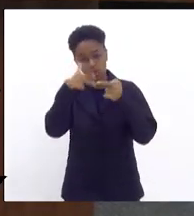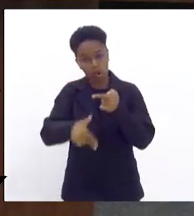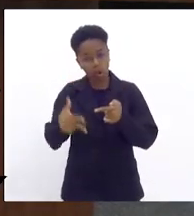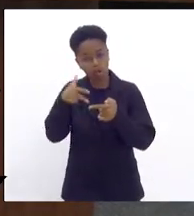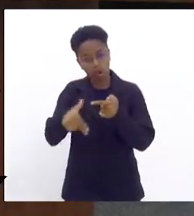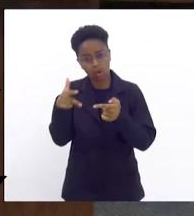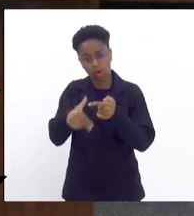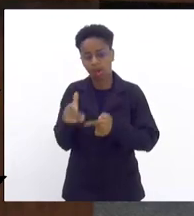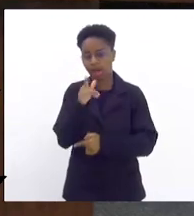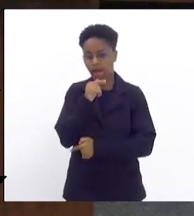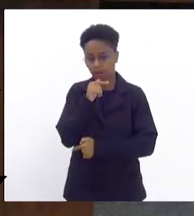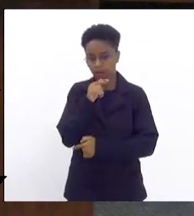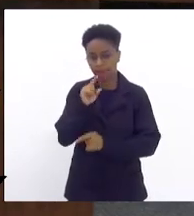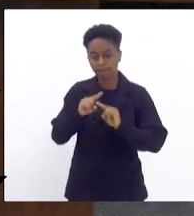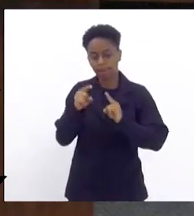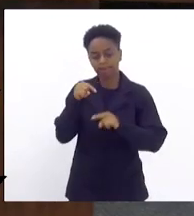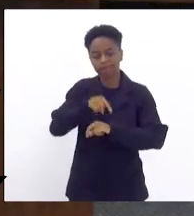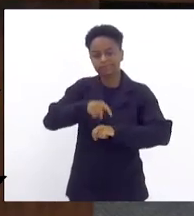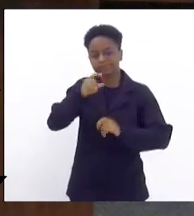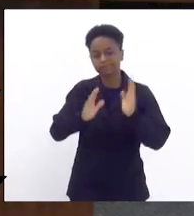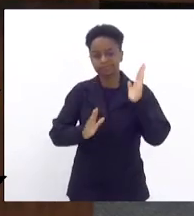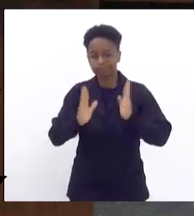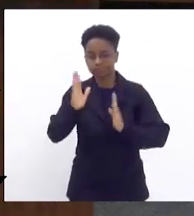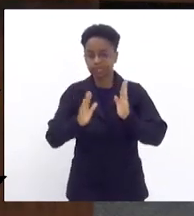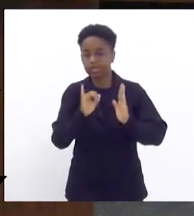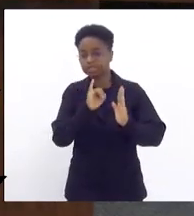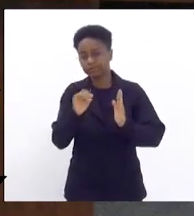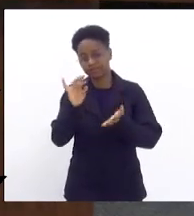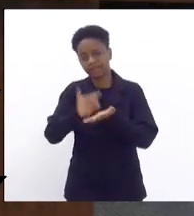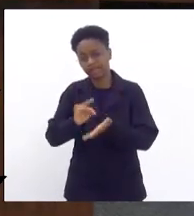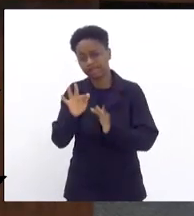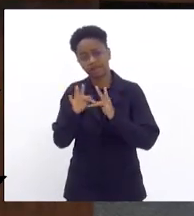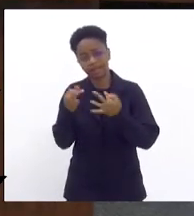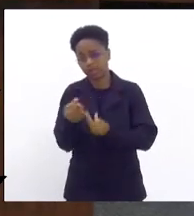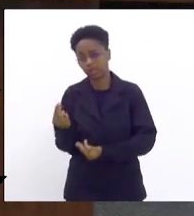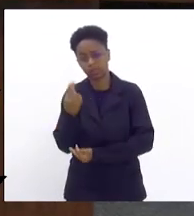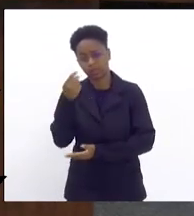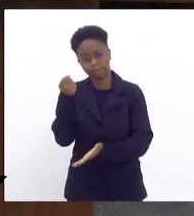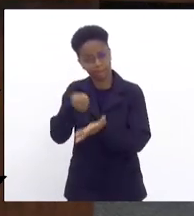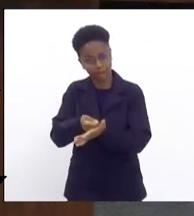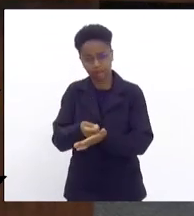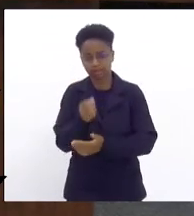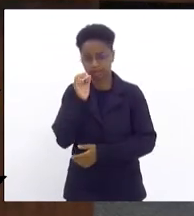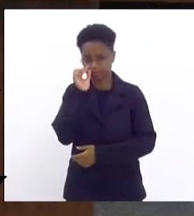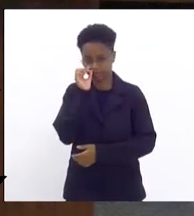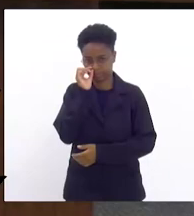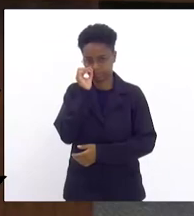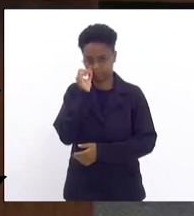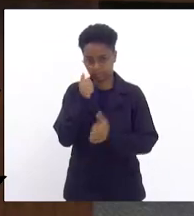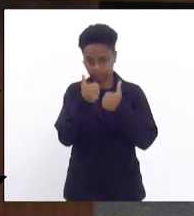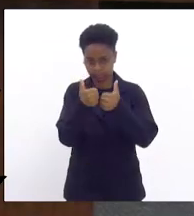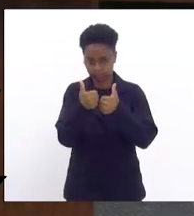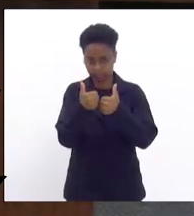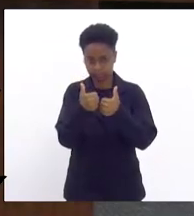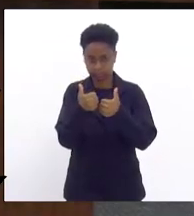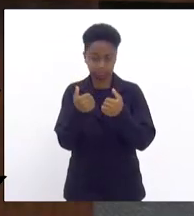água, pelo menos nessas situações onde as famílias, de fato, não têm condições financeiras de pagamento. Tá bom? Era isso e, por favor, eu gostaria